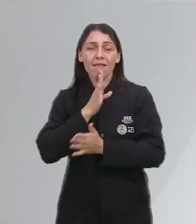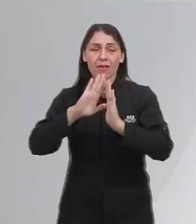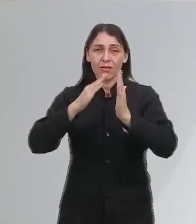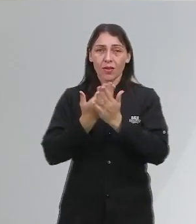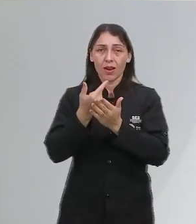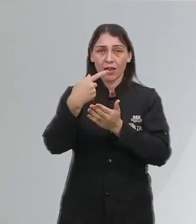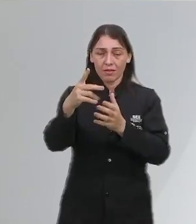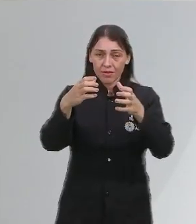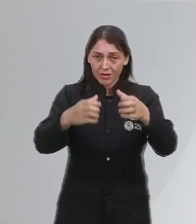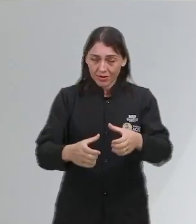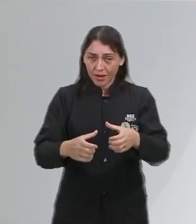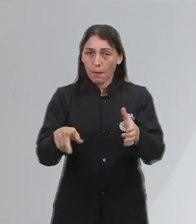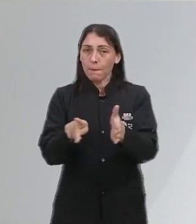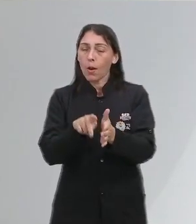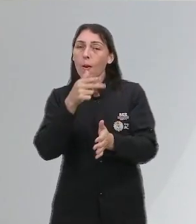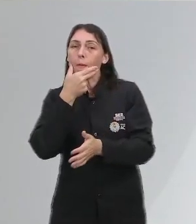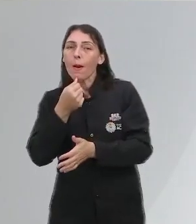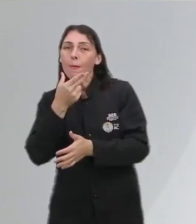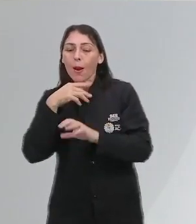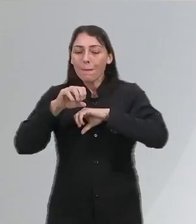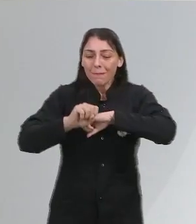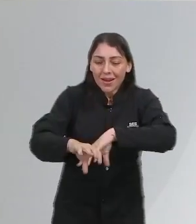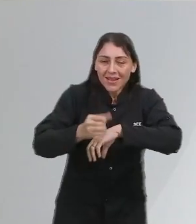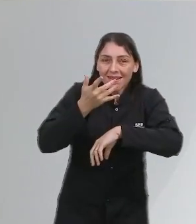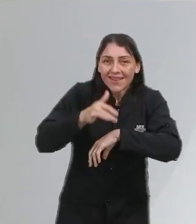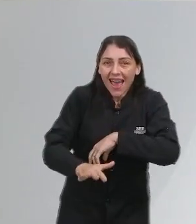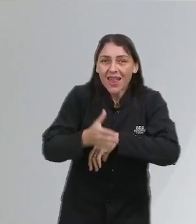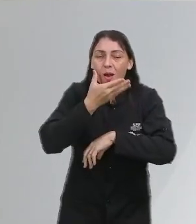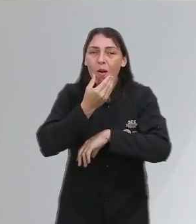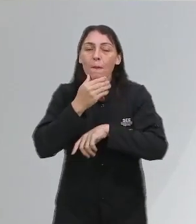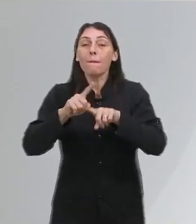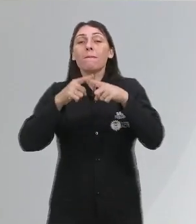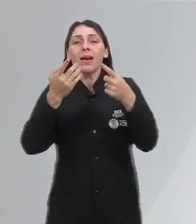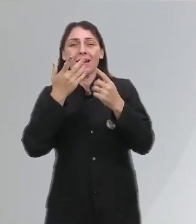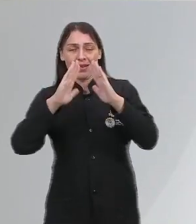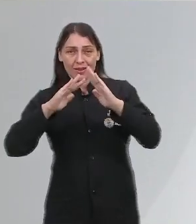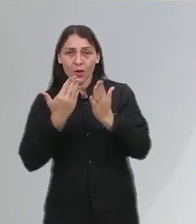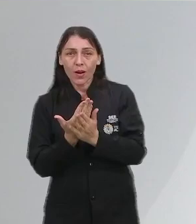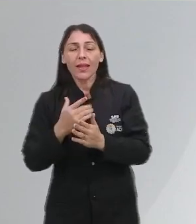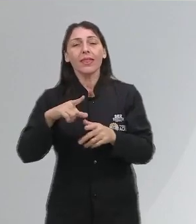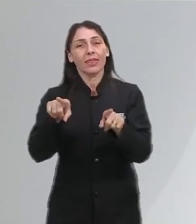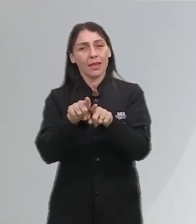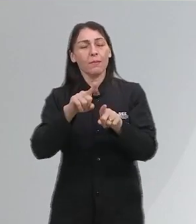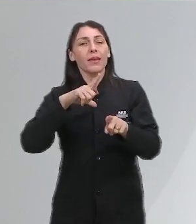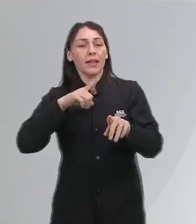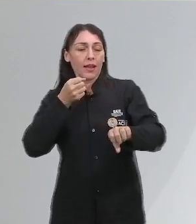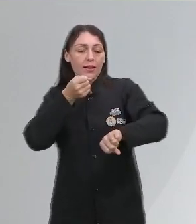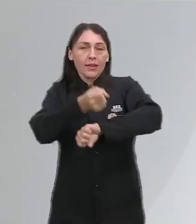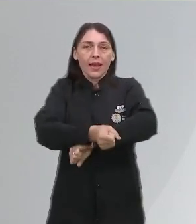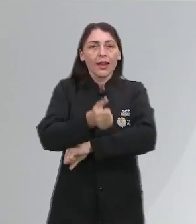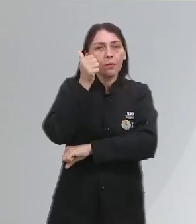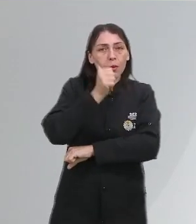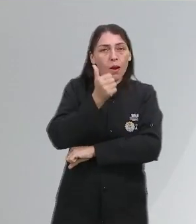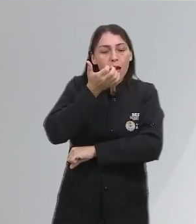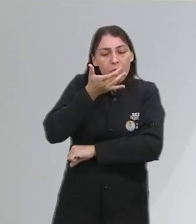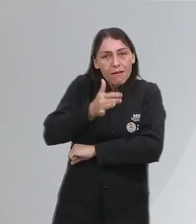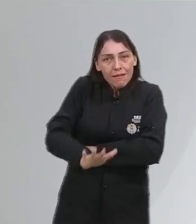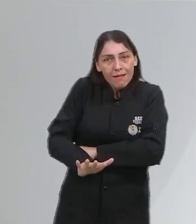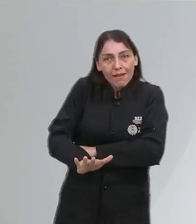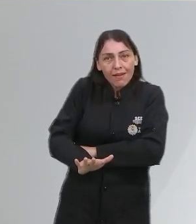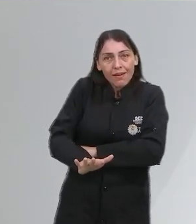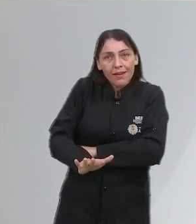seu bairro de futebol para meninos, mas essa escolinha, ela também integra, ela também